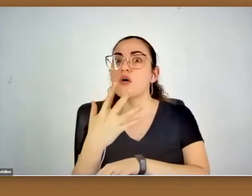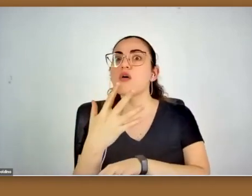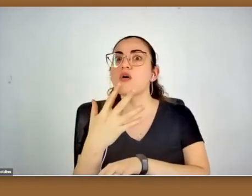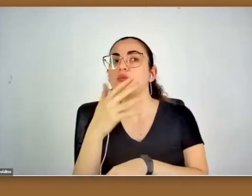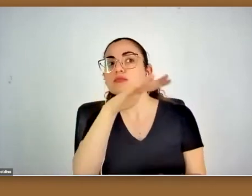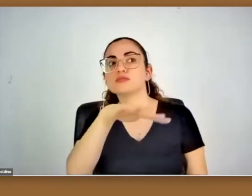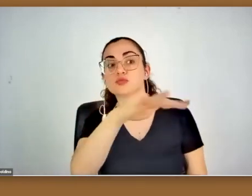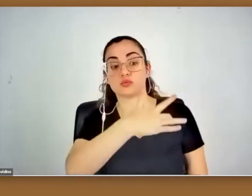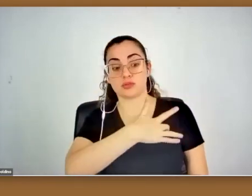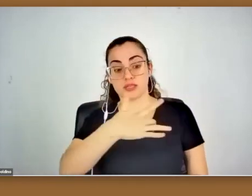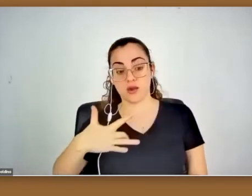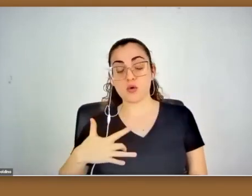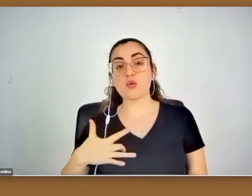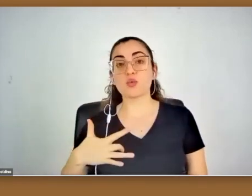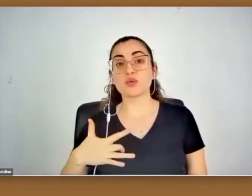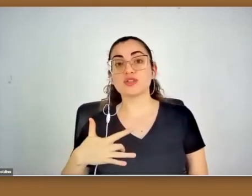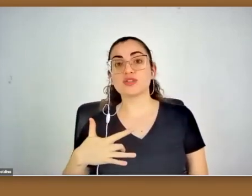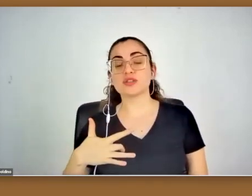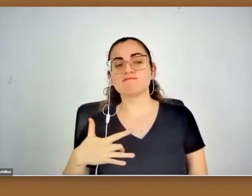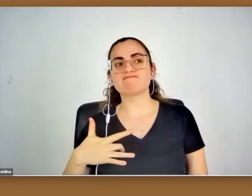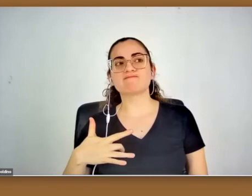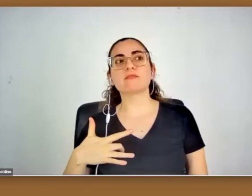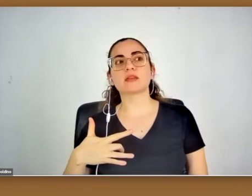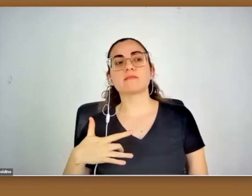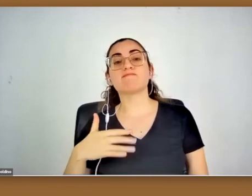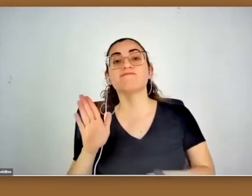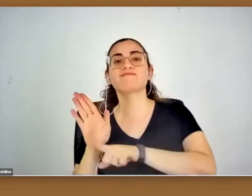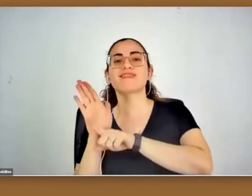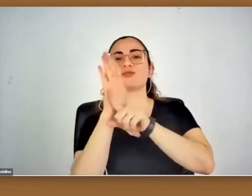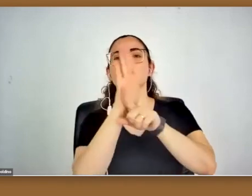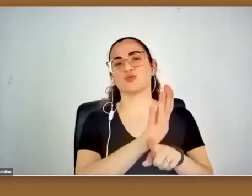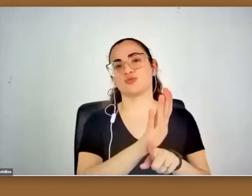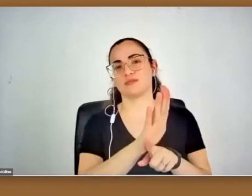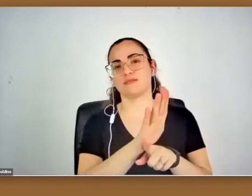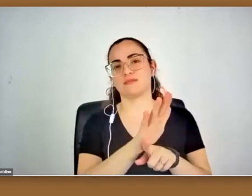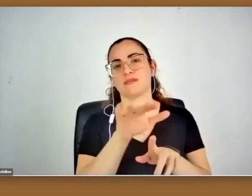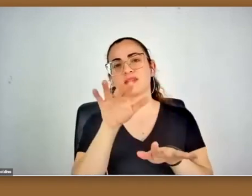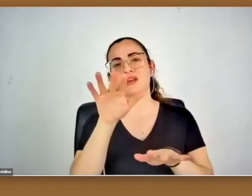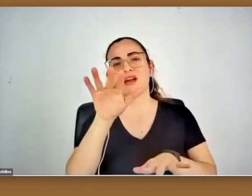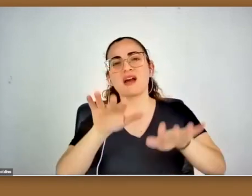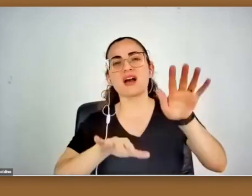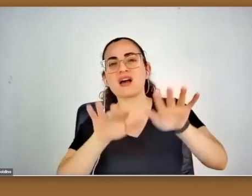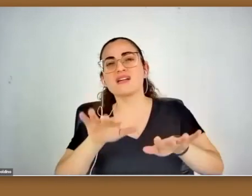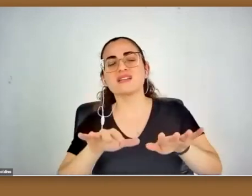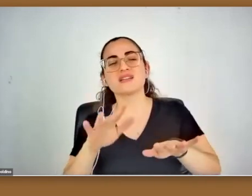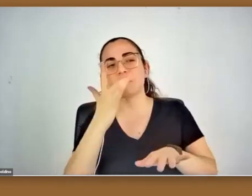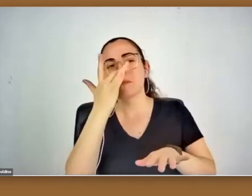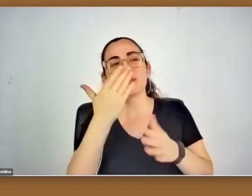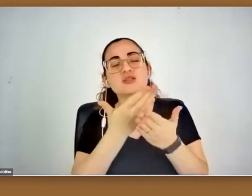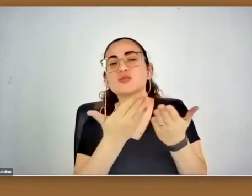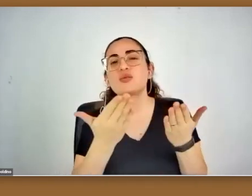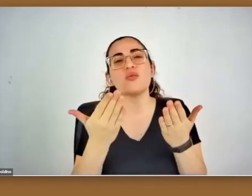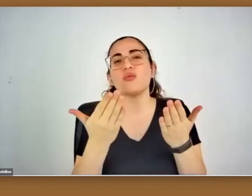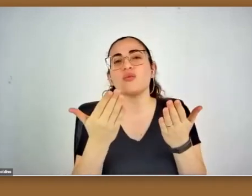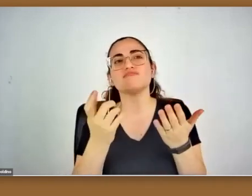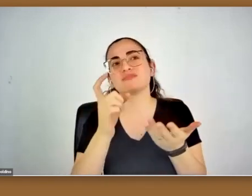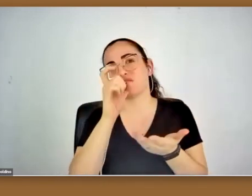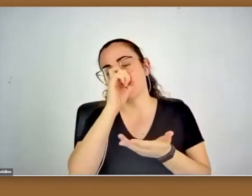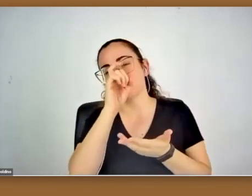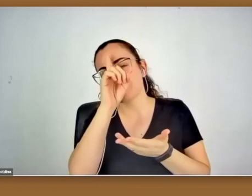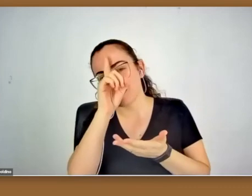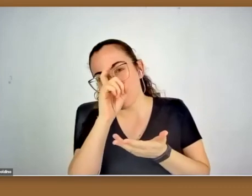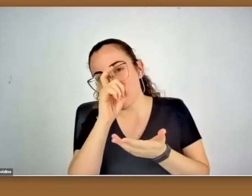vezes da população mais vulnerável, que é aquela população, né, que não tem acesso a todos esses